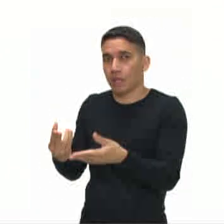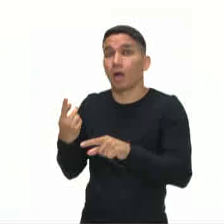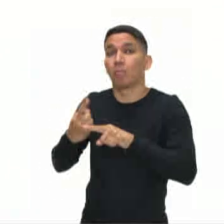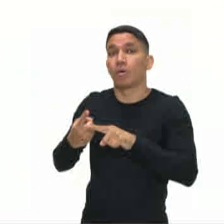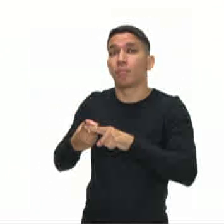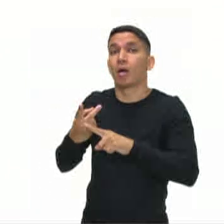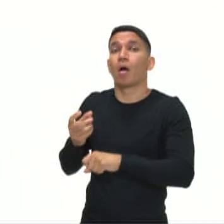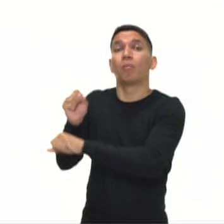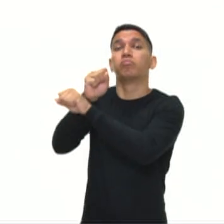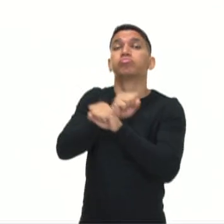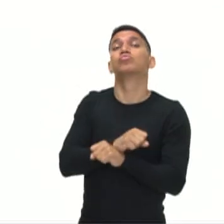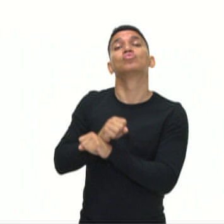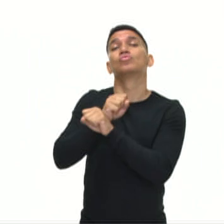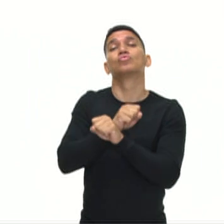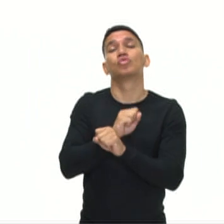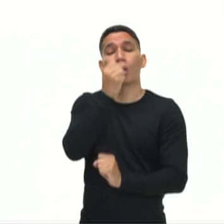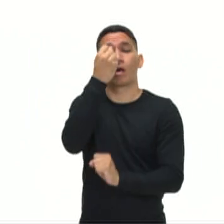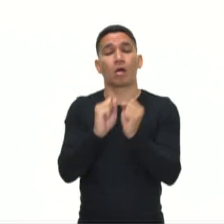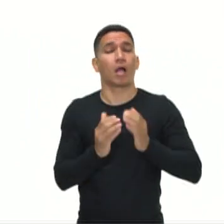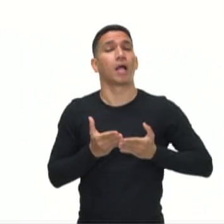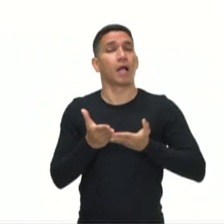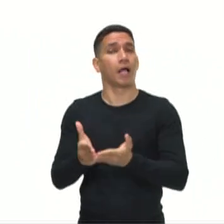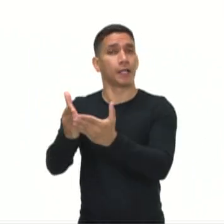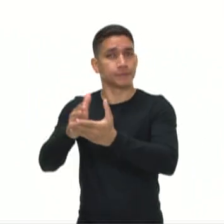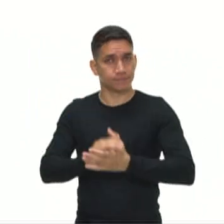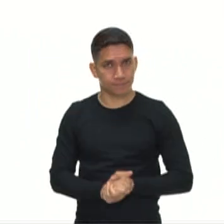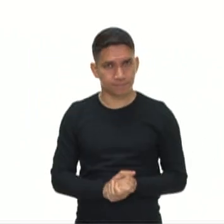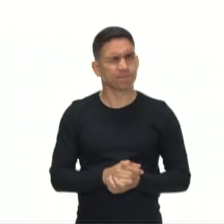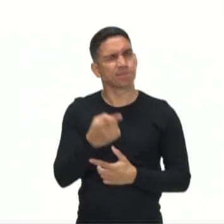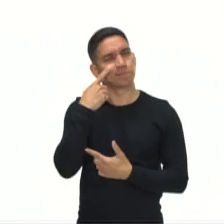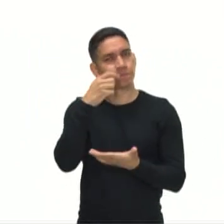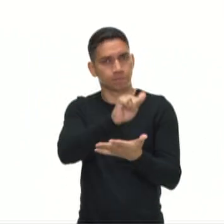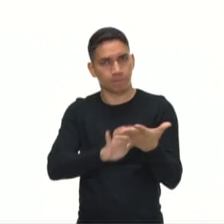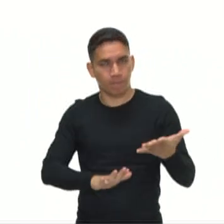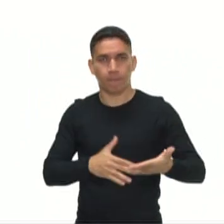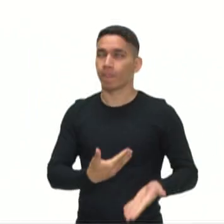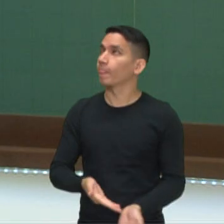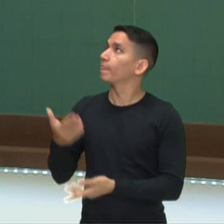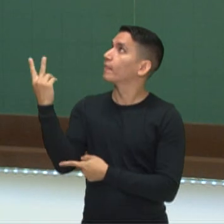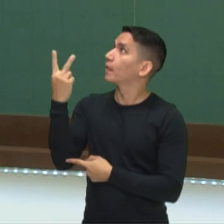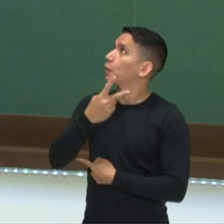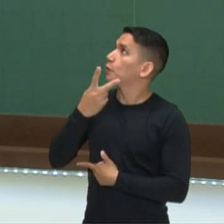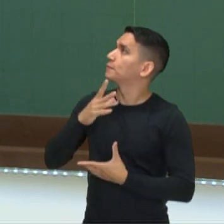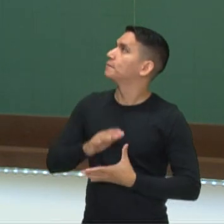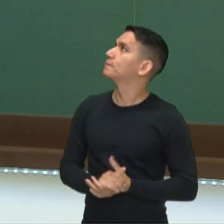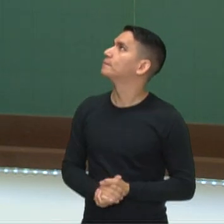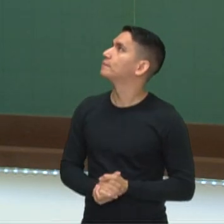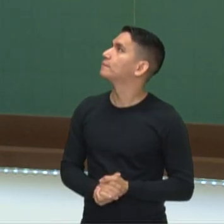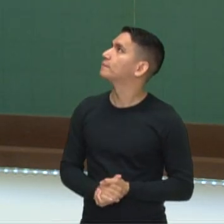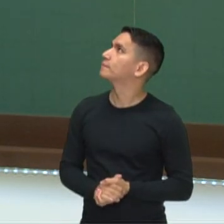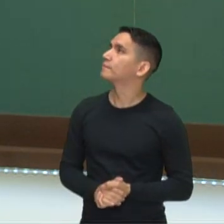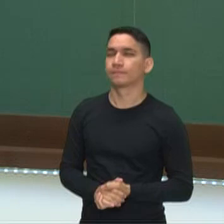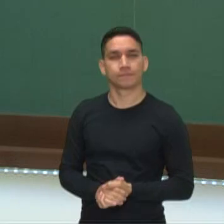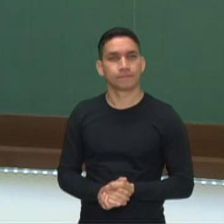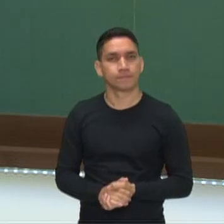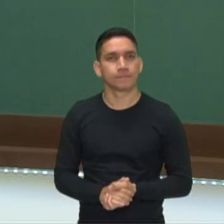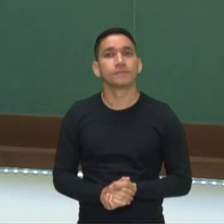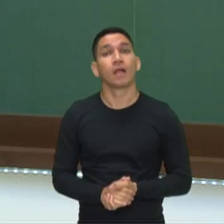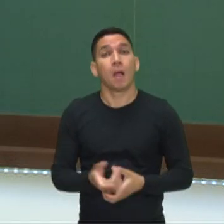a indústria naval. Vamos fazer a atividade então, a nossa segunda atividade dessa aula.